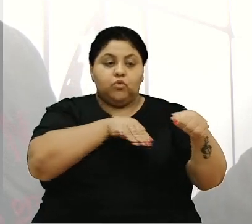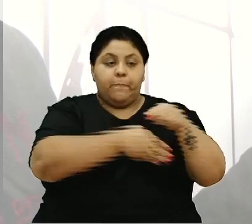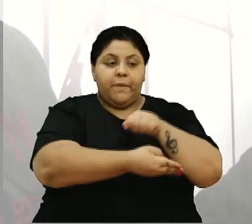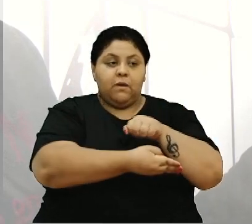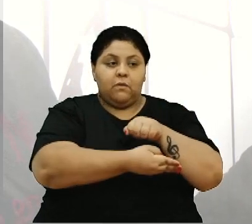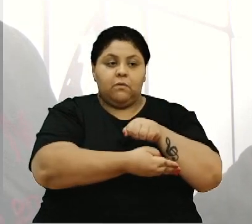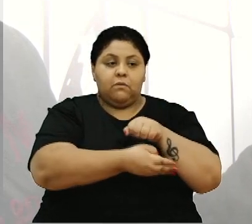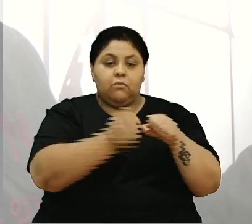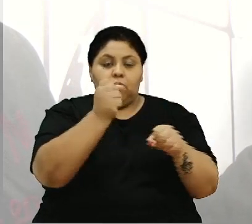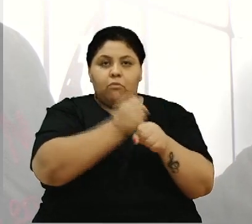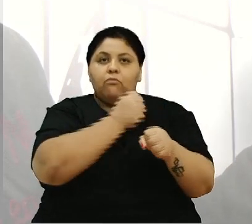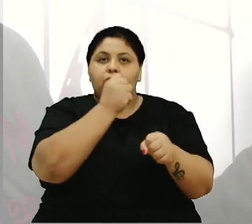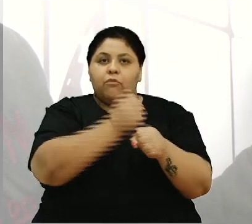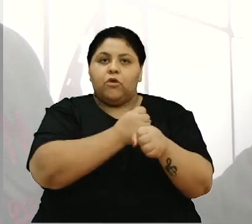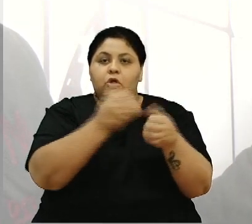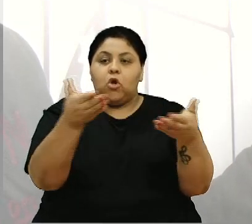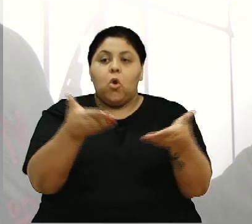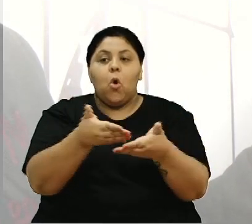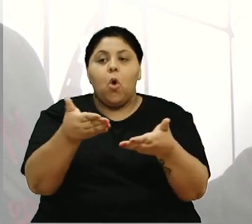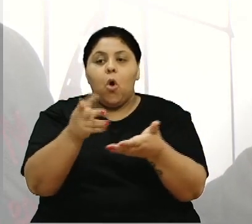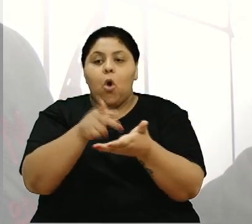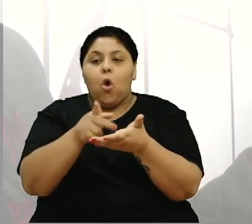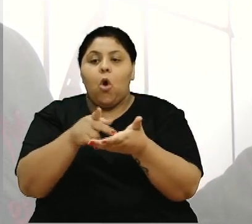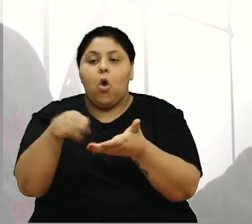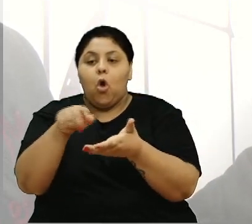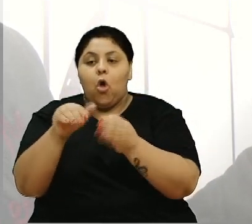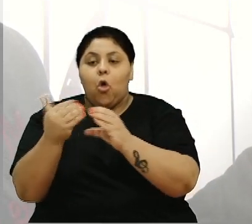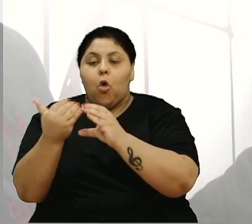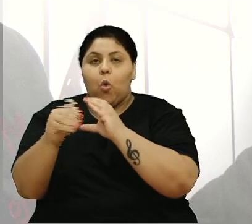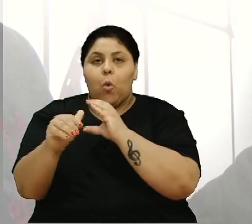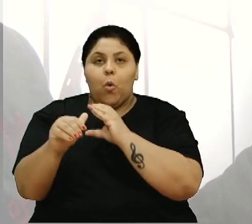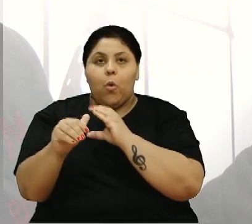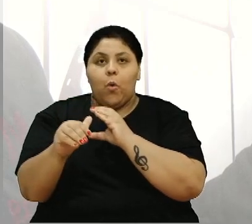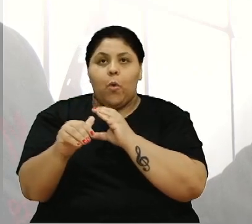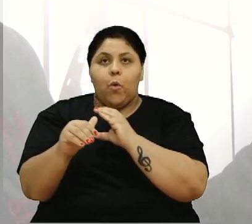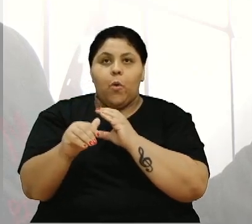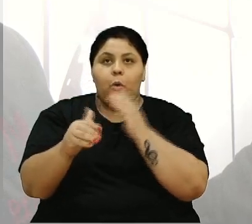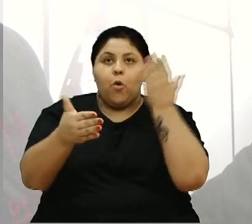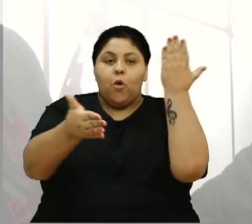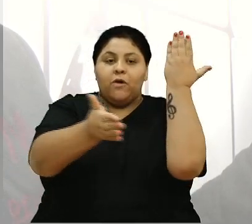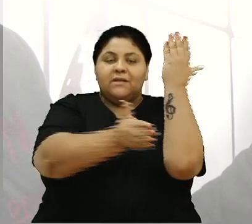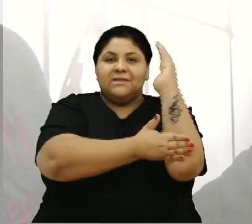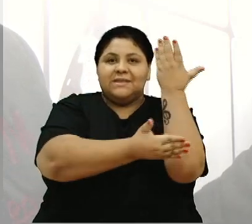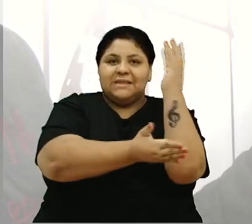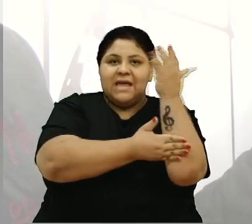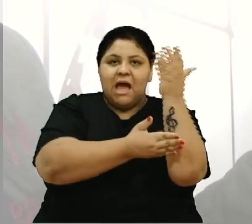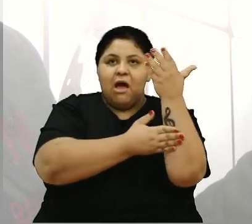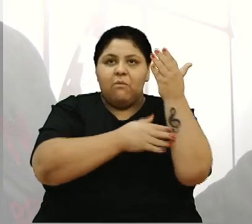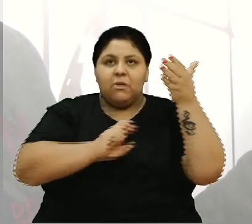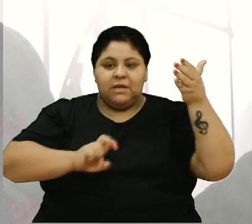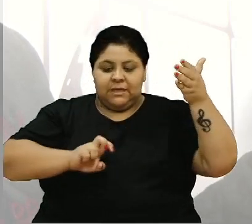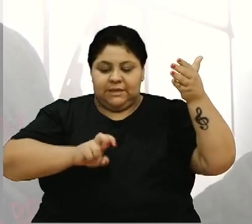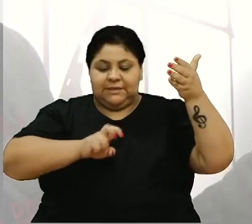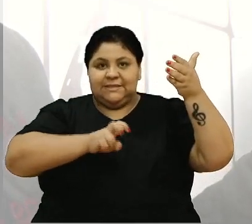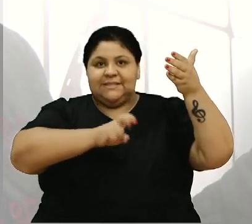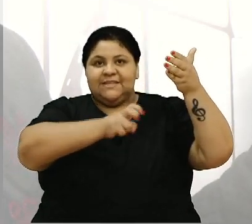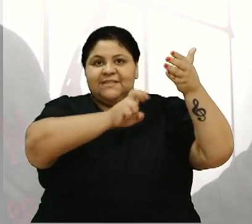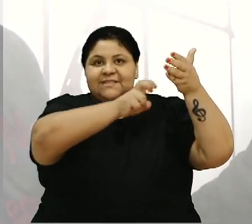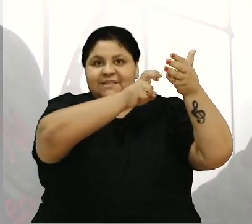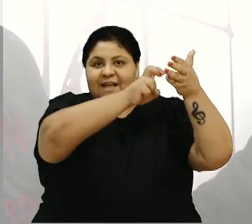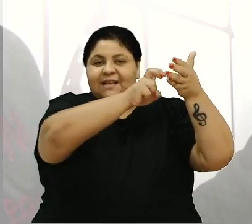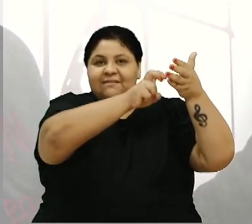Construção, porque hoje mesmo nós destinamos tábuas para uma escada de uma família que não consegue acessar no